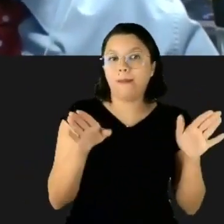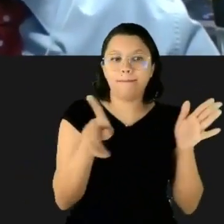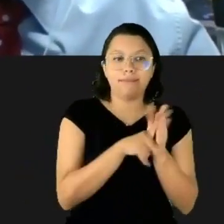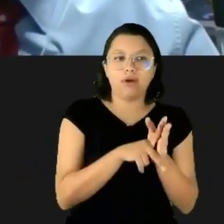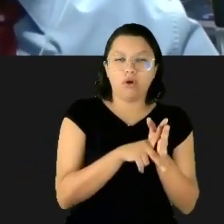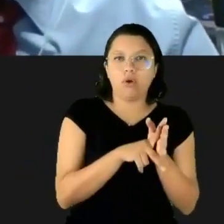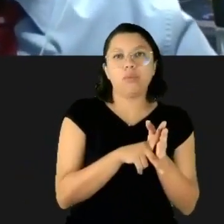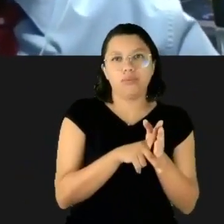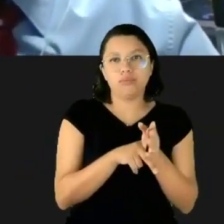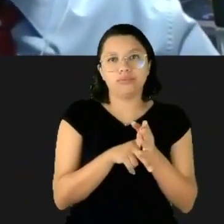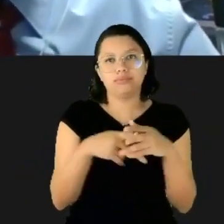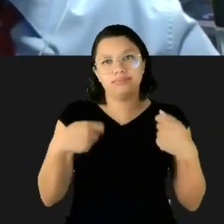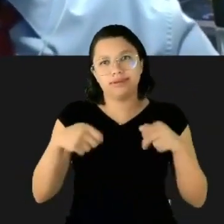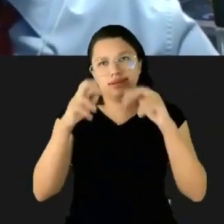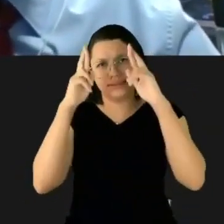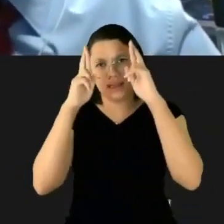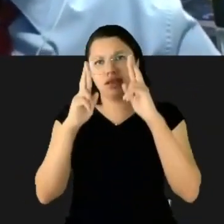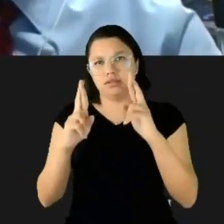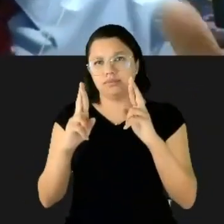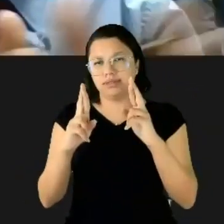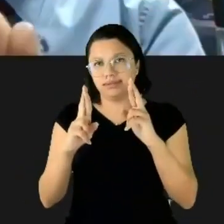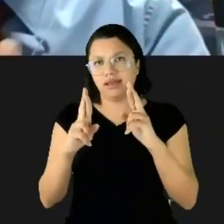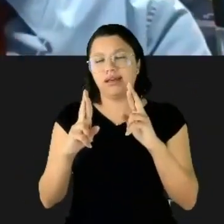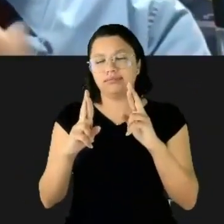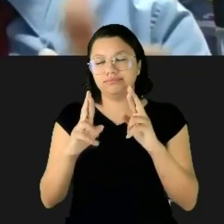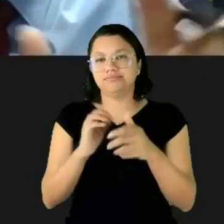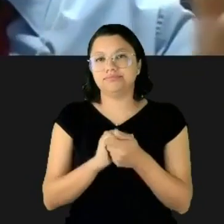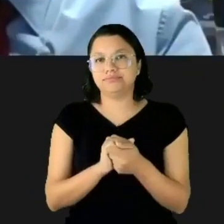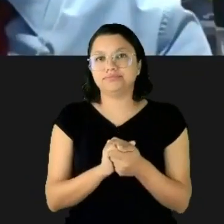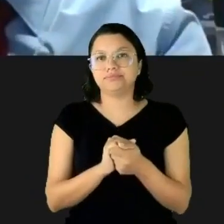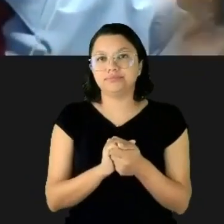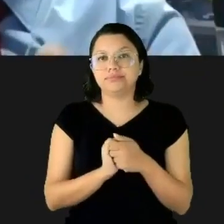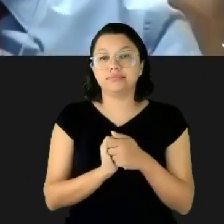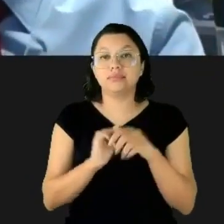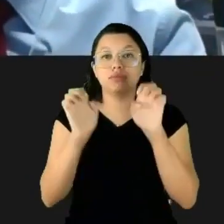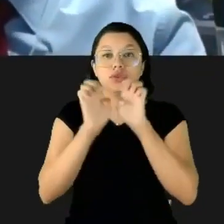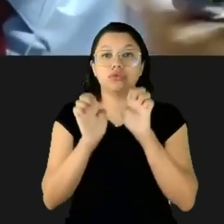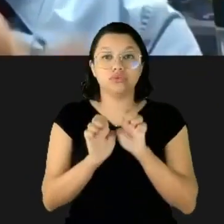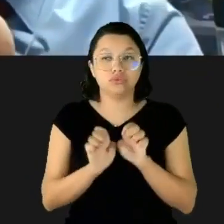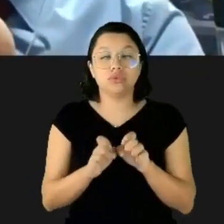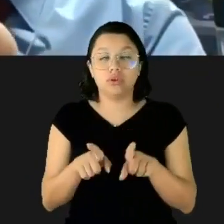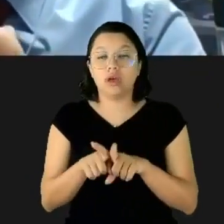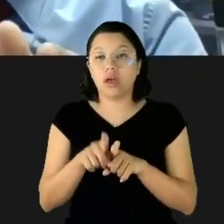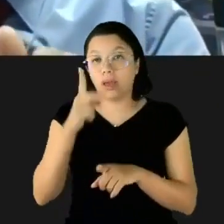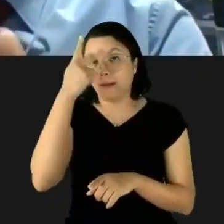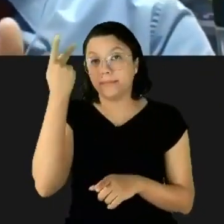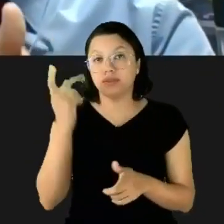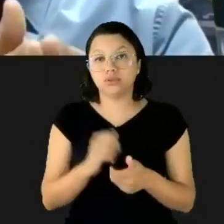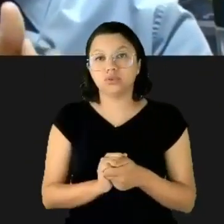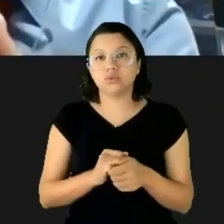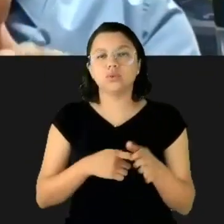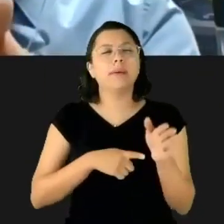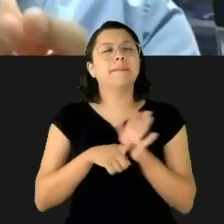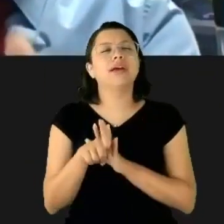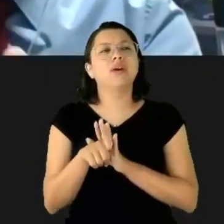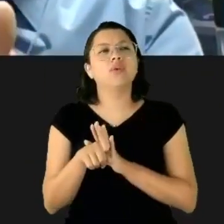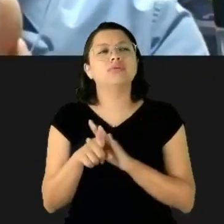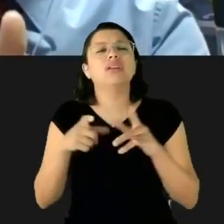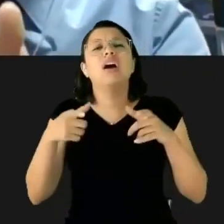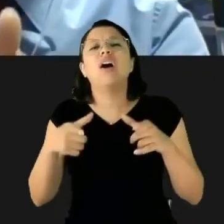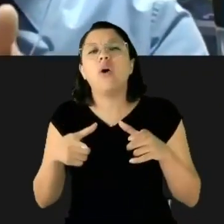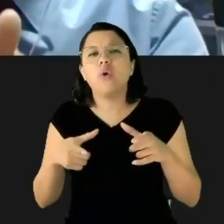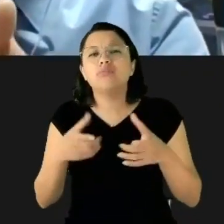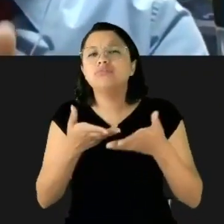estrutura quanto de pessoas. E a primeira pergunta a se fazer é onde você está hoje? em termos de